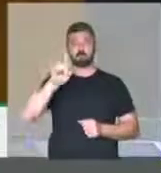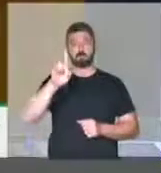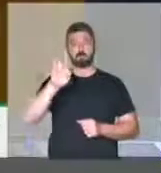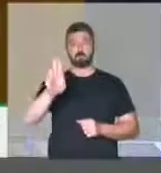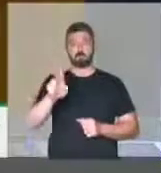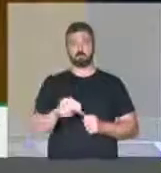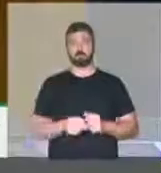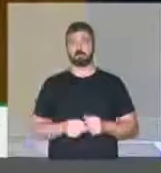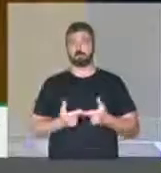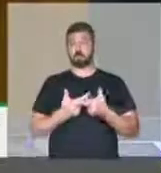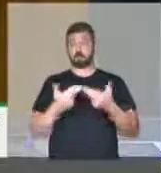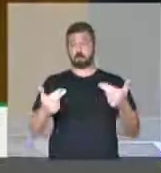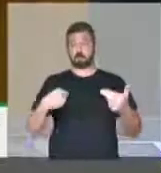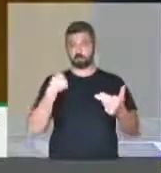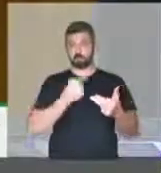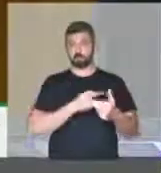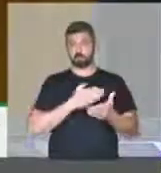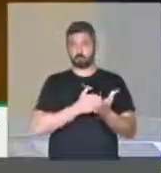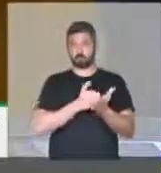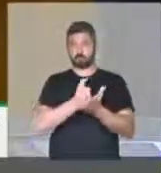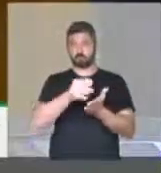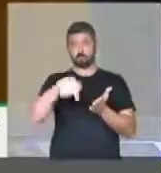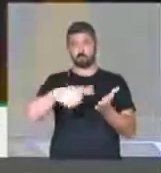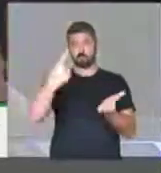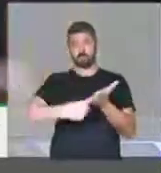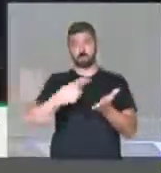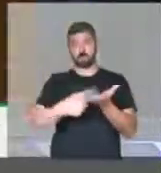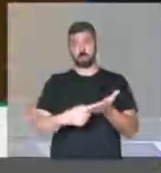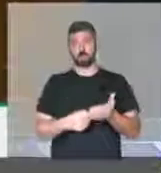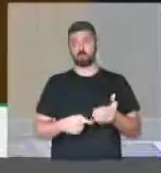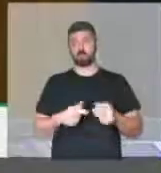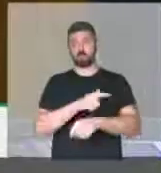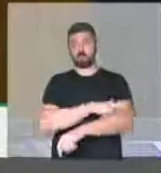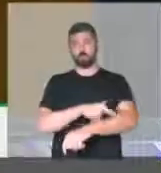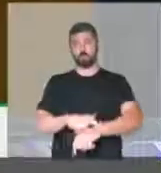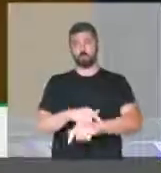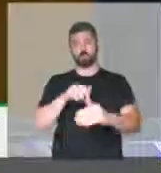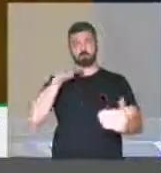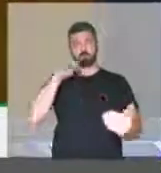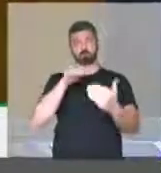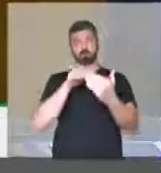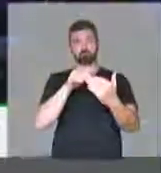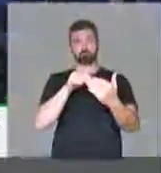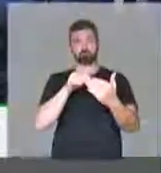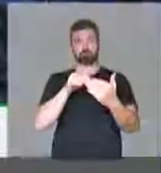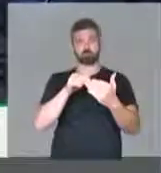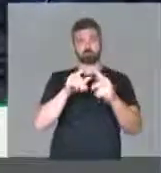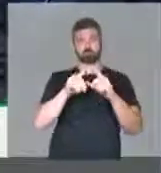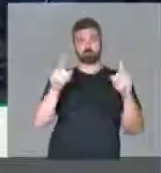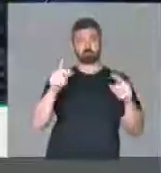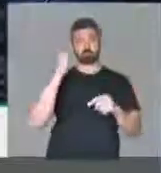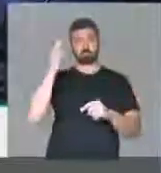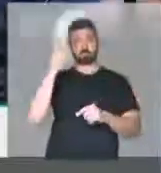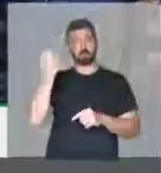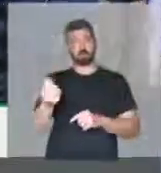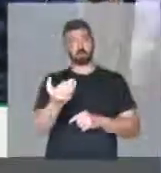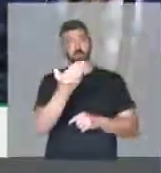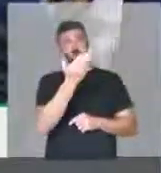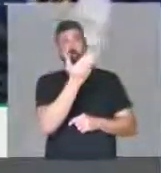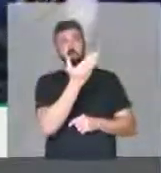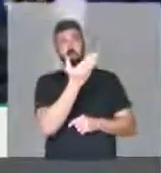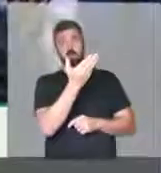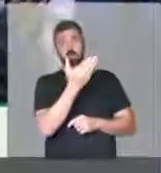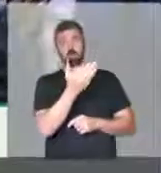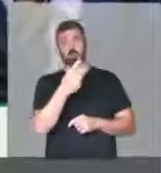Presidente, se tem uma coisa que a gente gosta de cumprir aqui é acordo. Nosso comportamento aqui é linear em relação a isso. Agora, eu não posso admitir